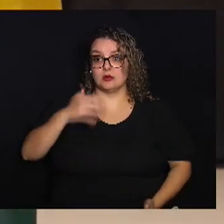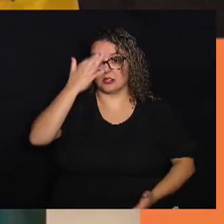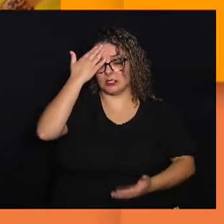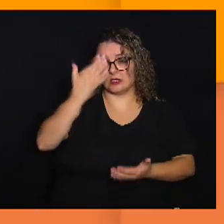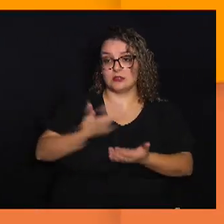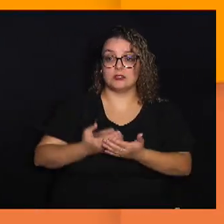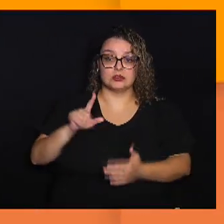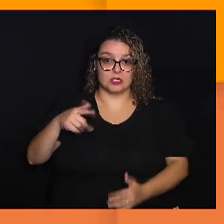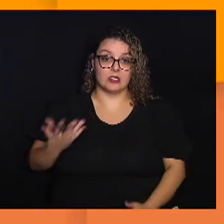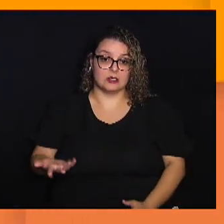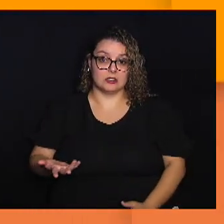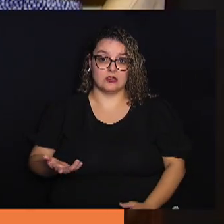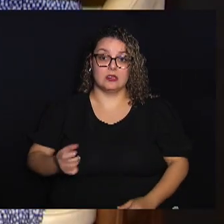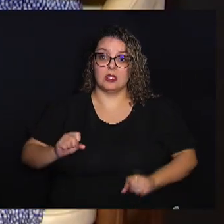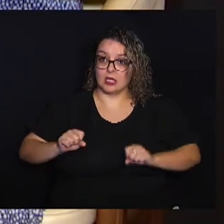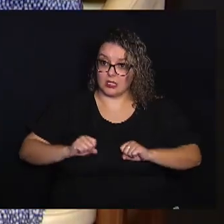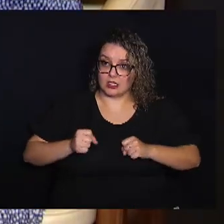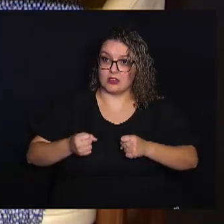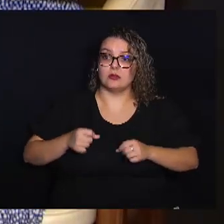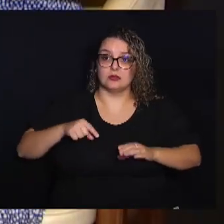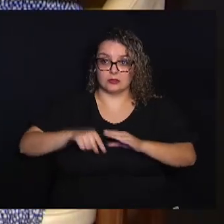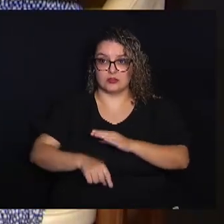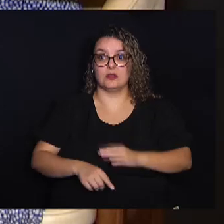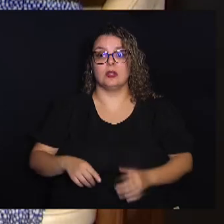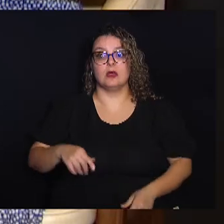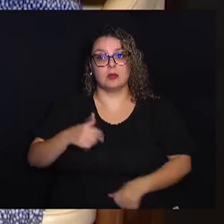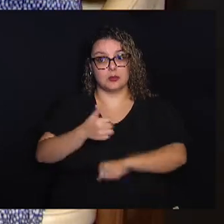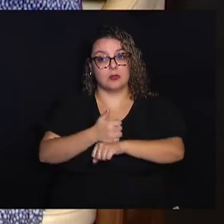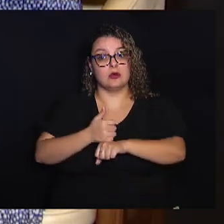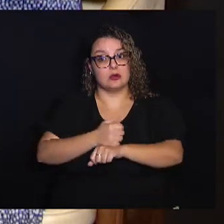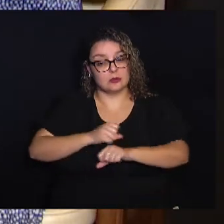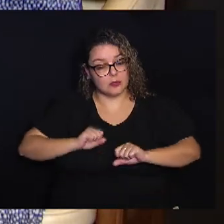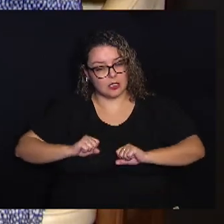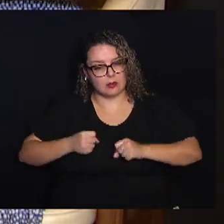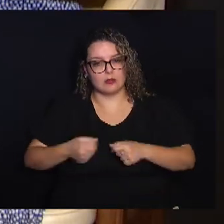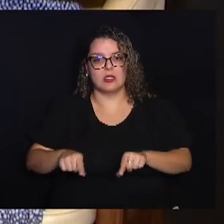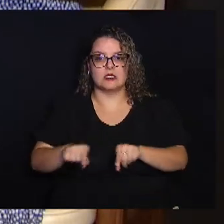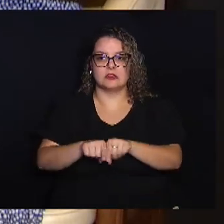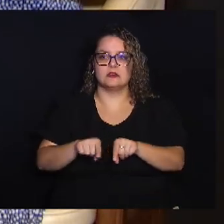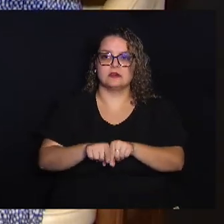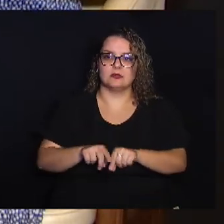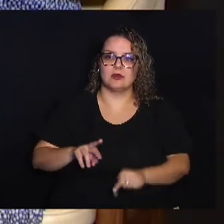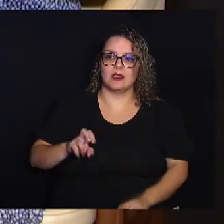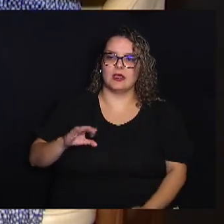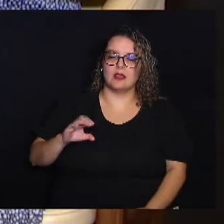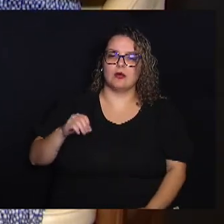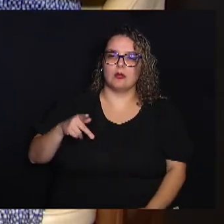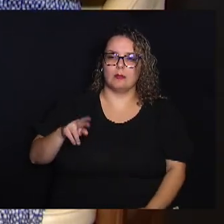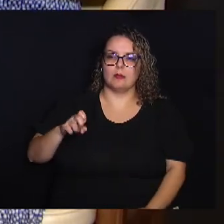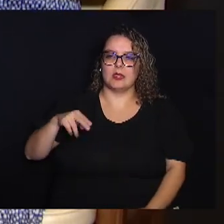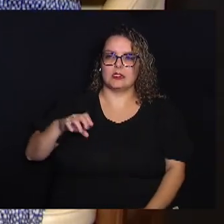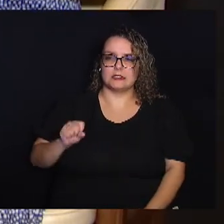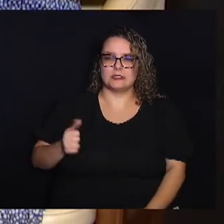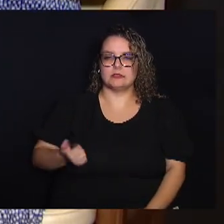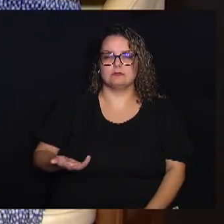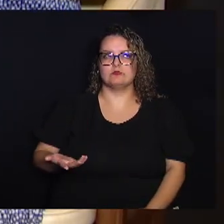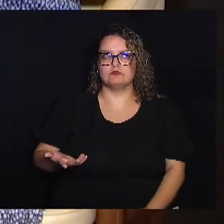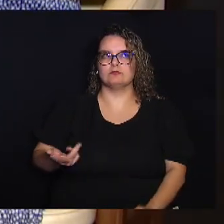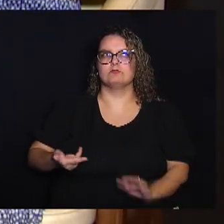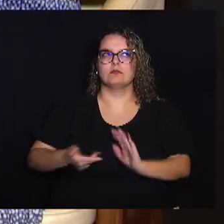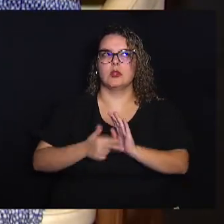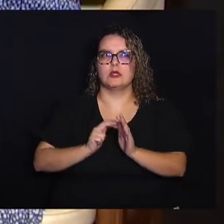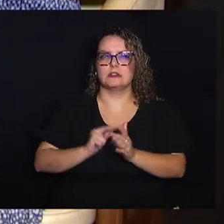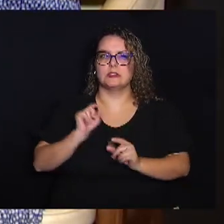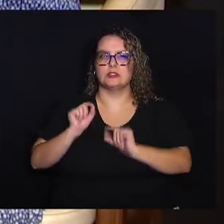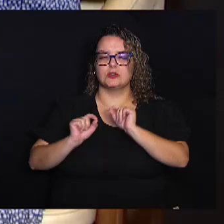é muita dedicação. É um ofício que exige muita dedicação, mas também a recompensa no sentido